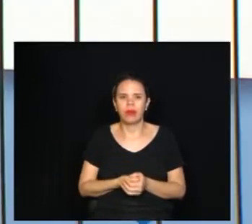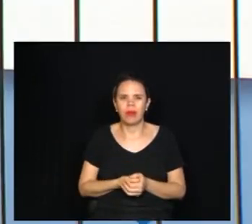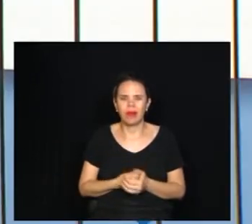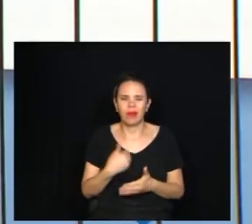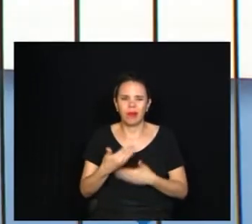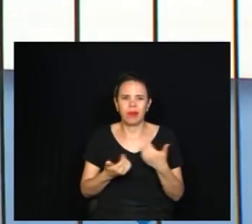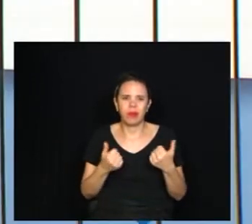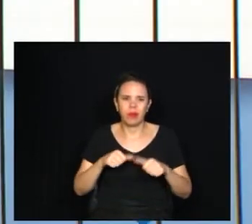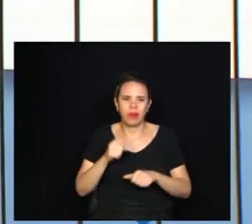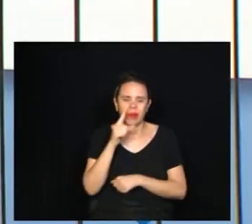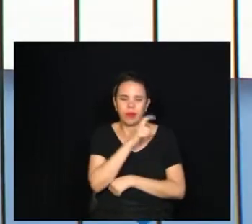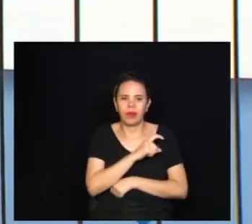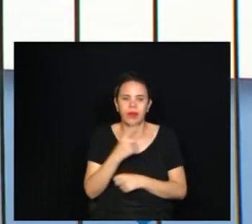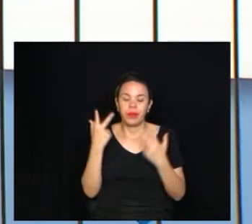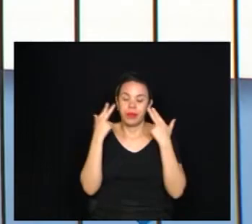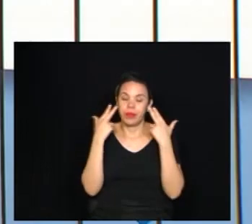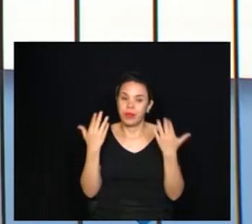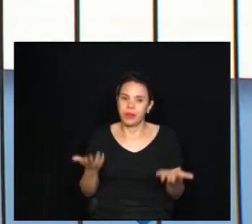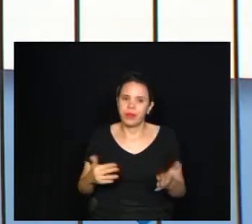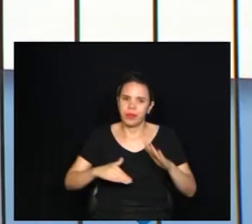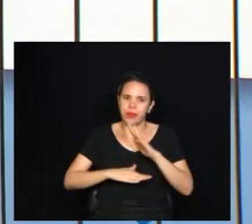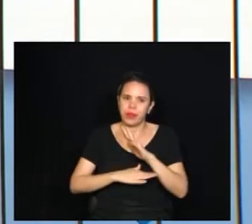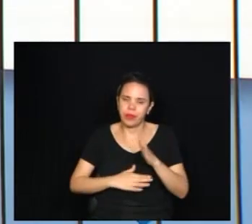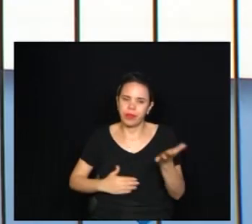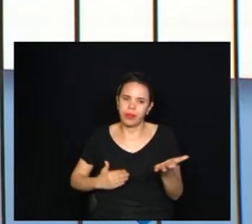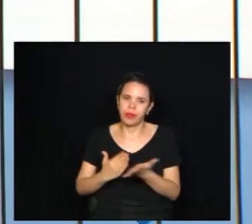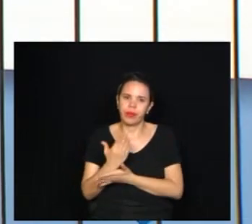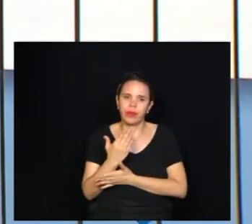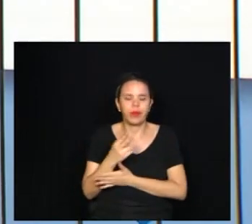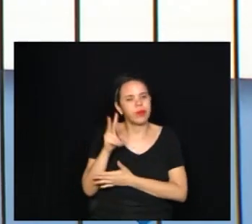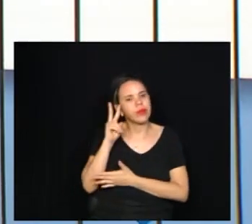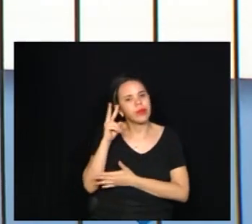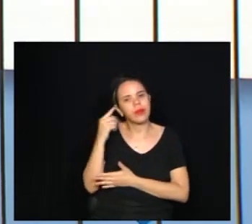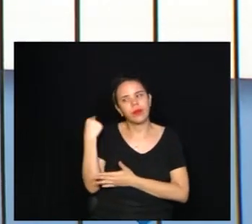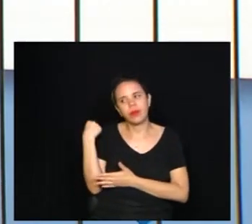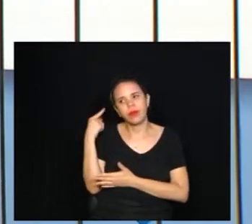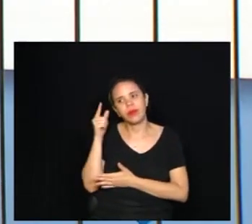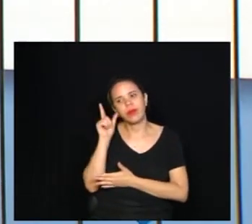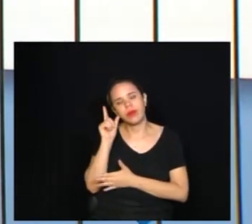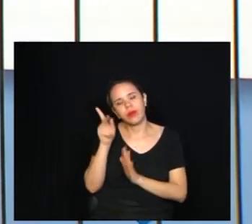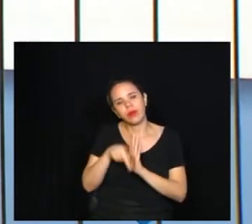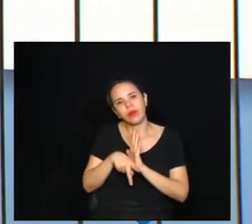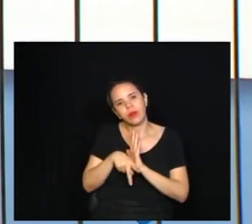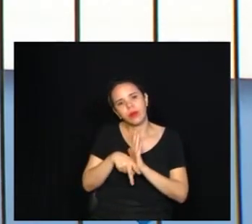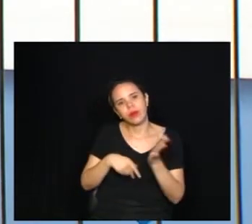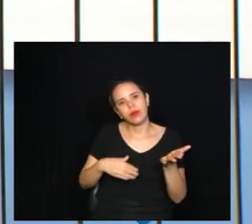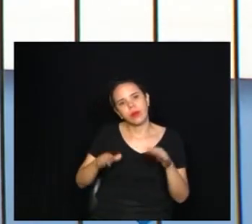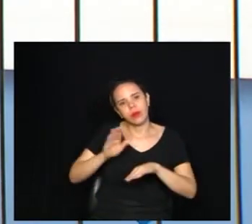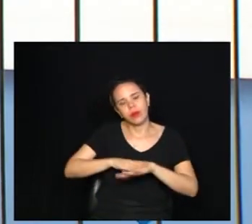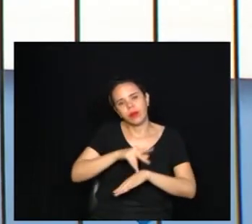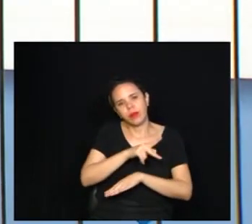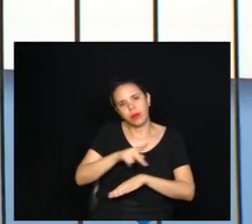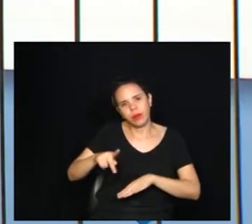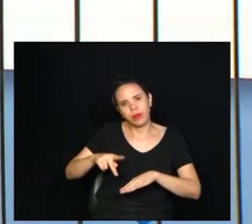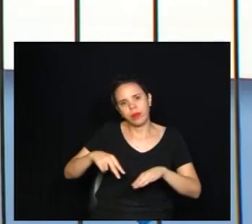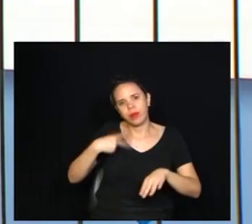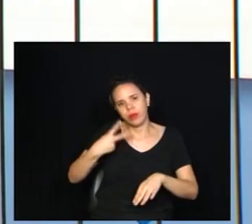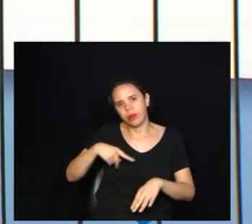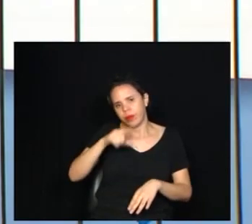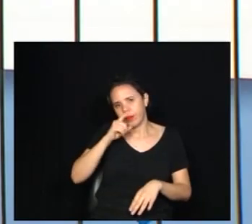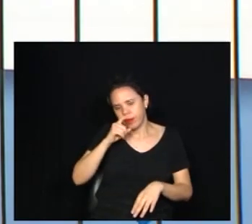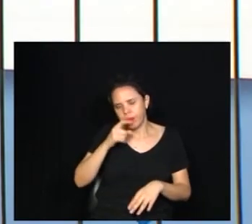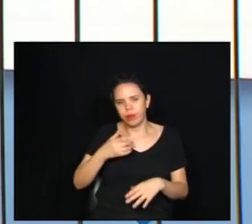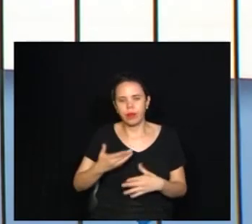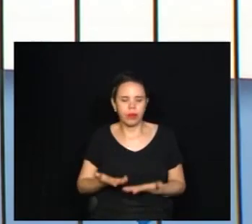cada vez mais comum. E a Câmara aprovou nesta segunda-feira um projeto de autoria do presidente da Casa, o vereador